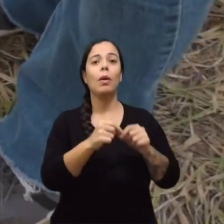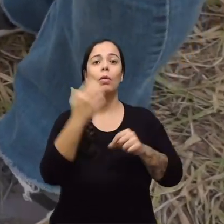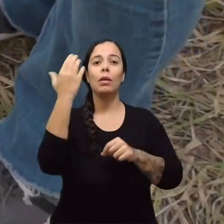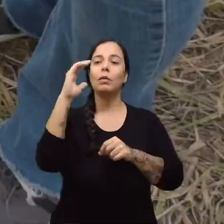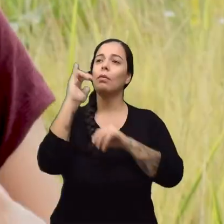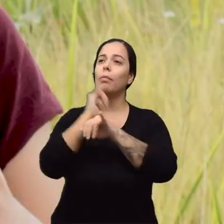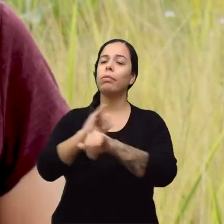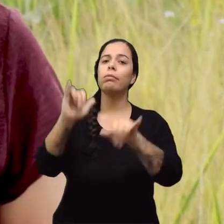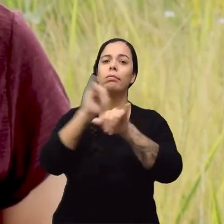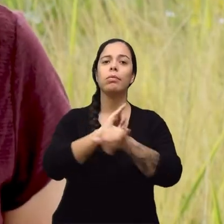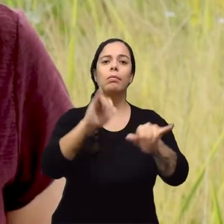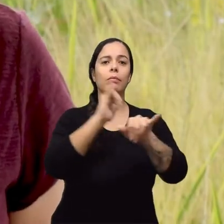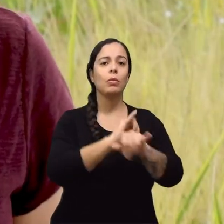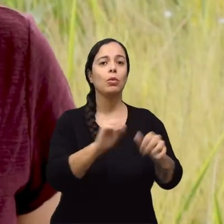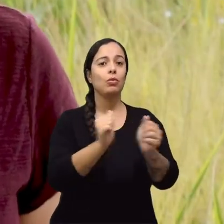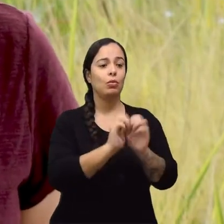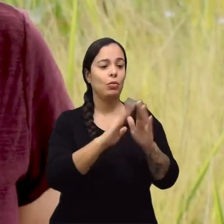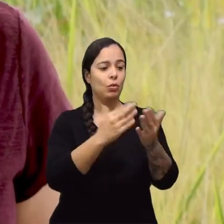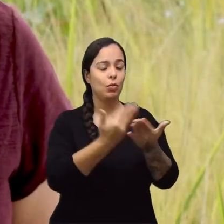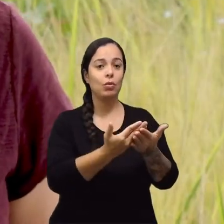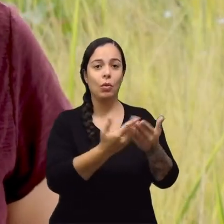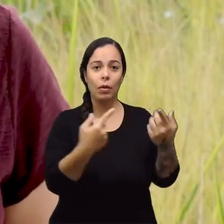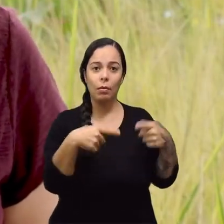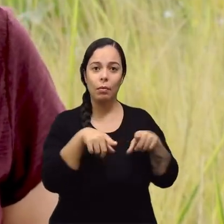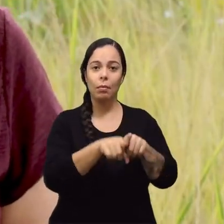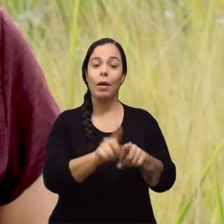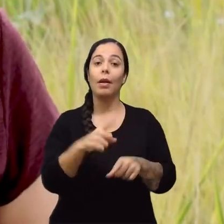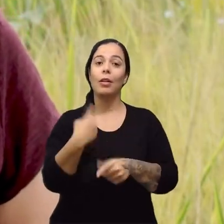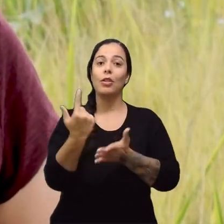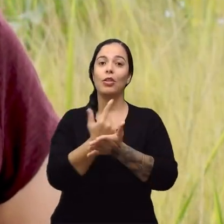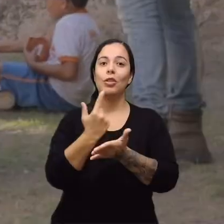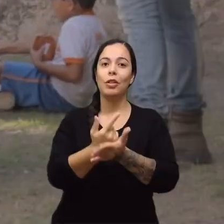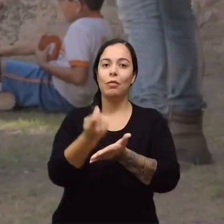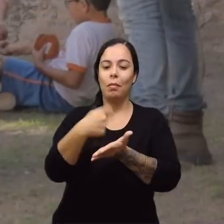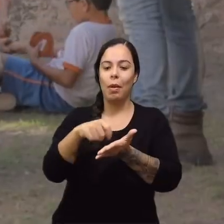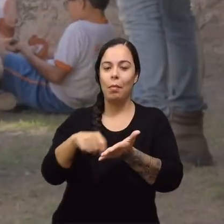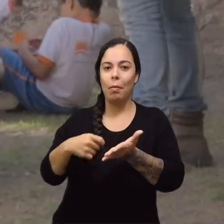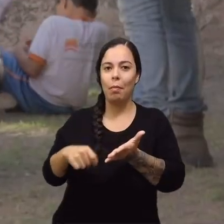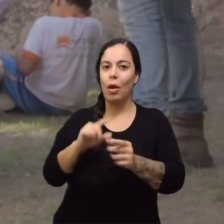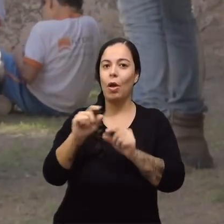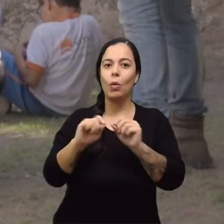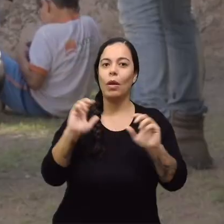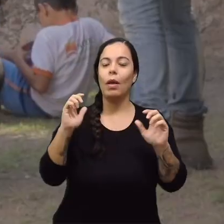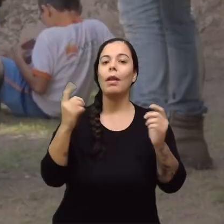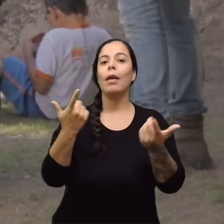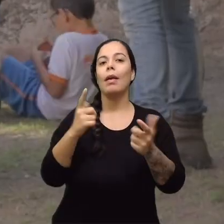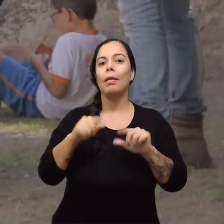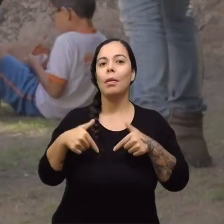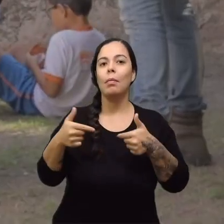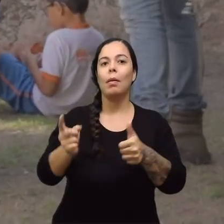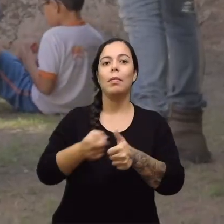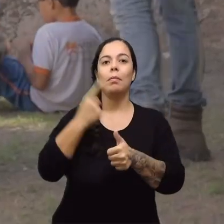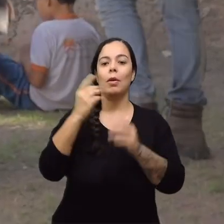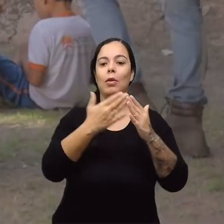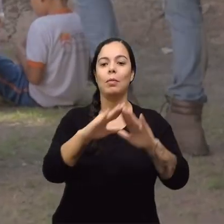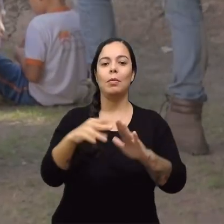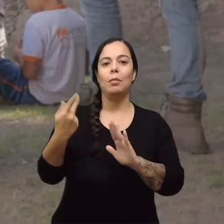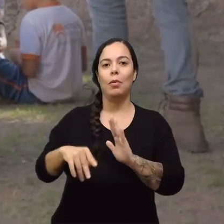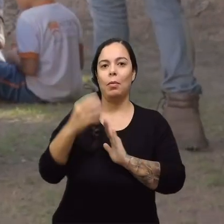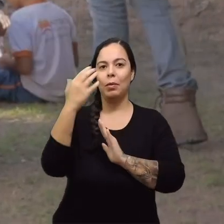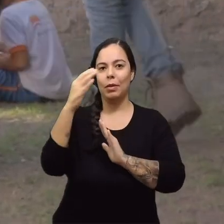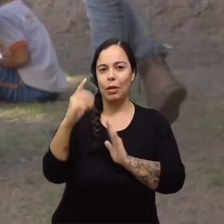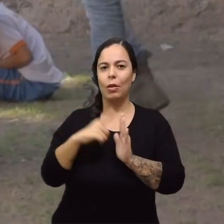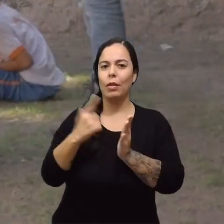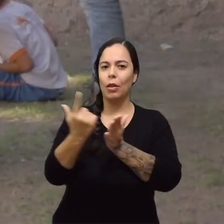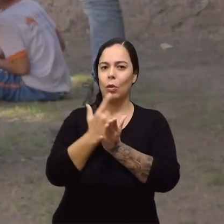às escolas. Aí a gente escreveu um livro, Uma Aventura na Terra dos Sambaqueiros, os primeiros habitantes de Niterói, e a gente está com essas